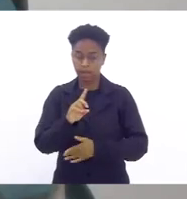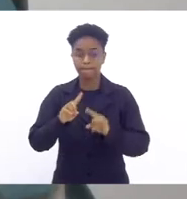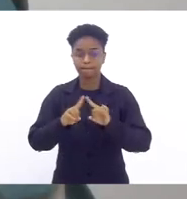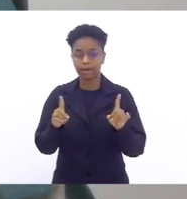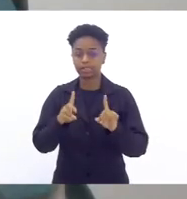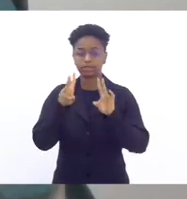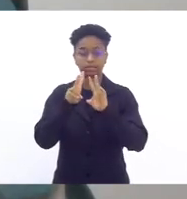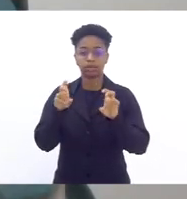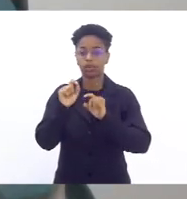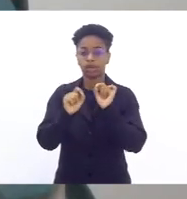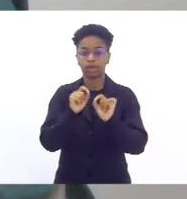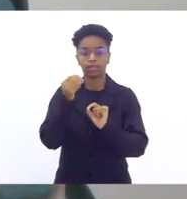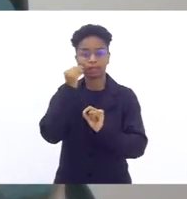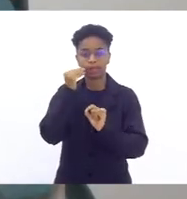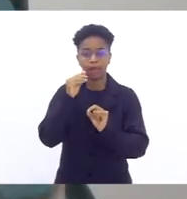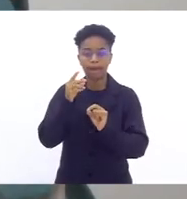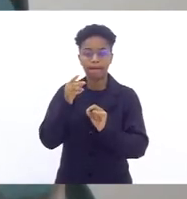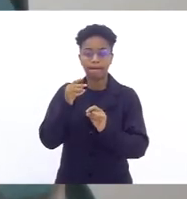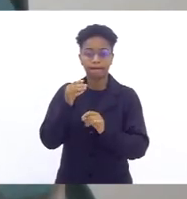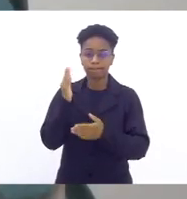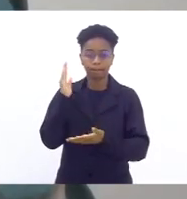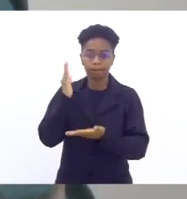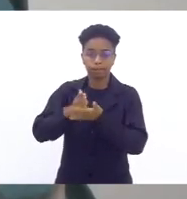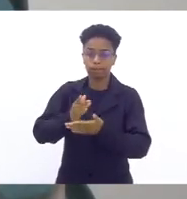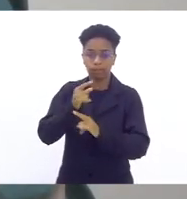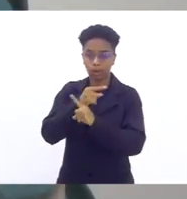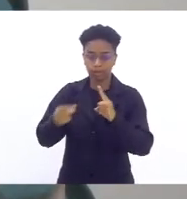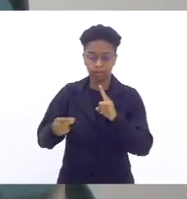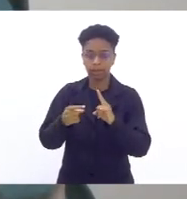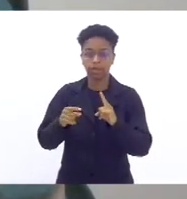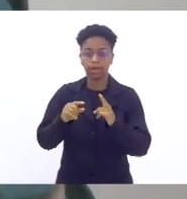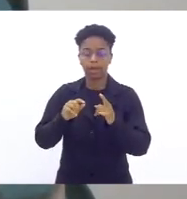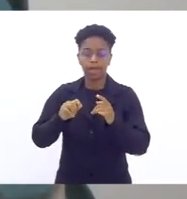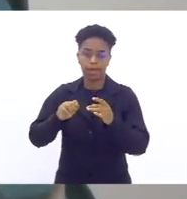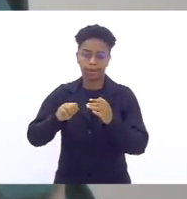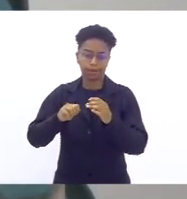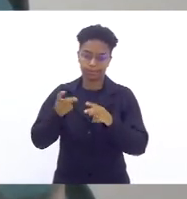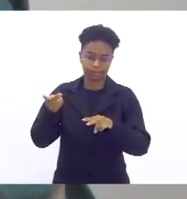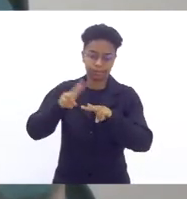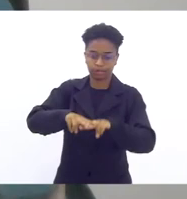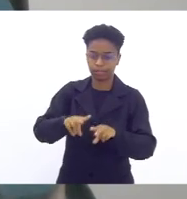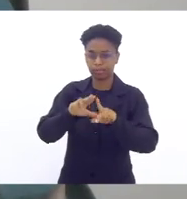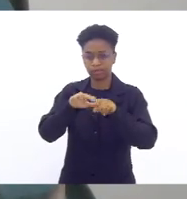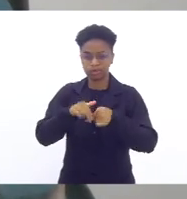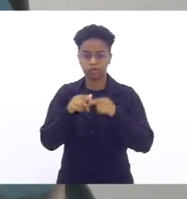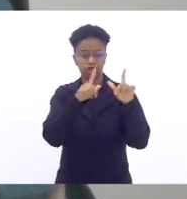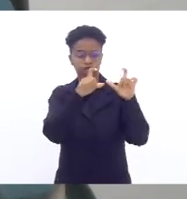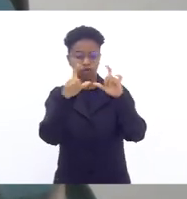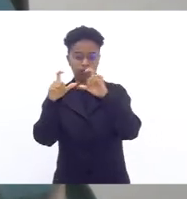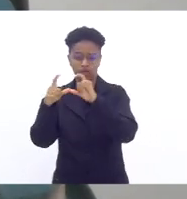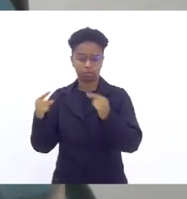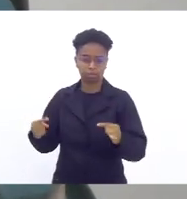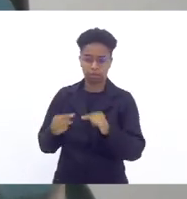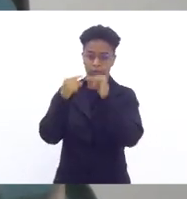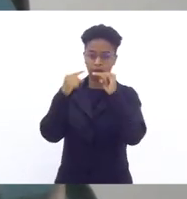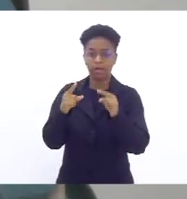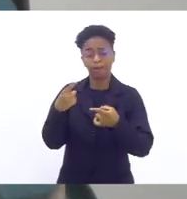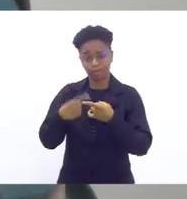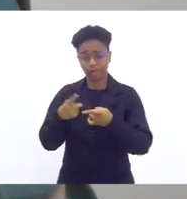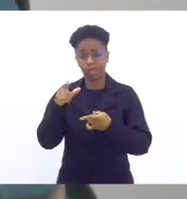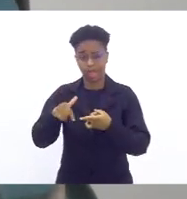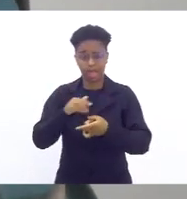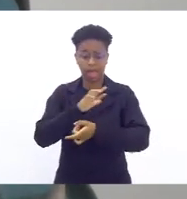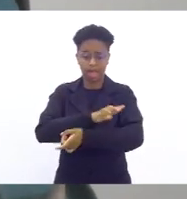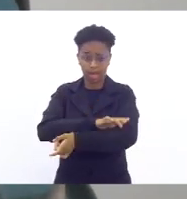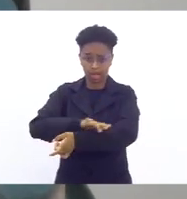Veda prisão por simples reconhecimento fotográfico que é o outro instrumento de racismo terrível Aliás